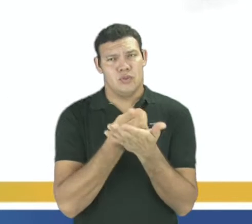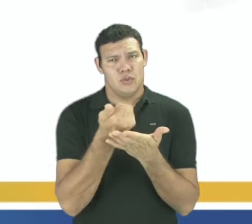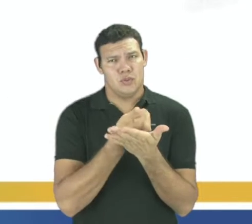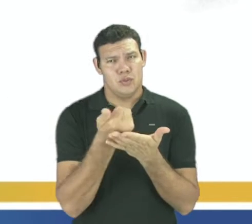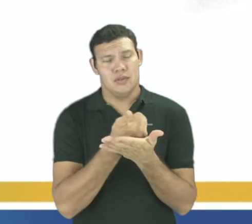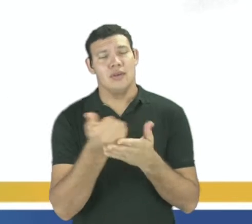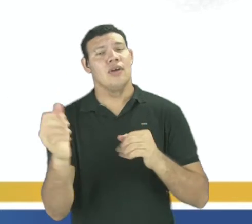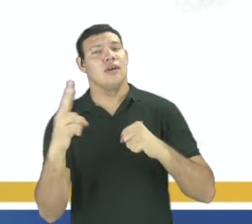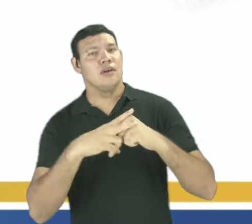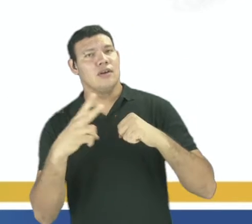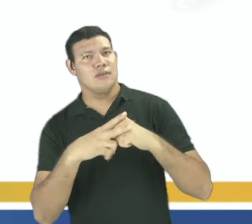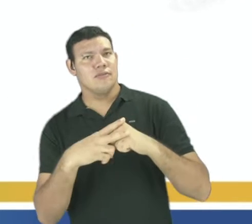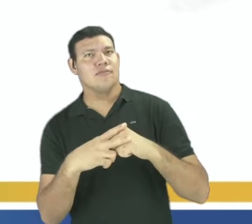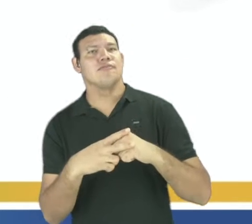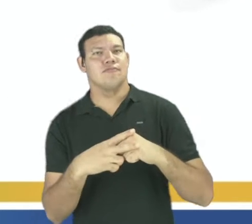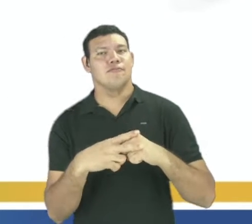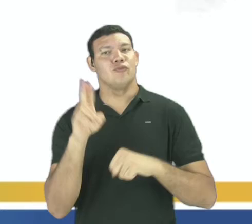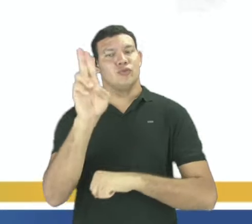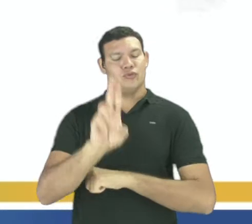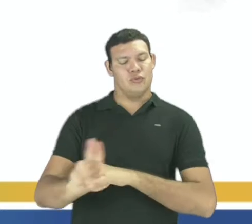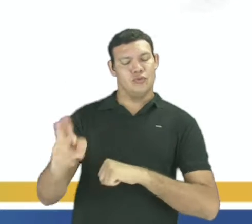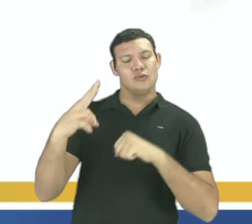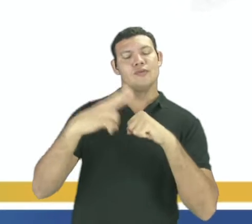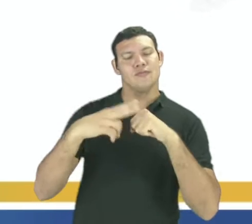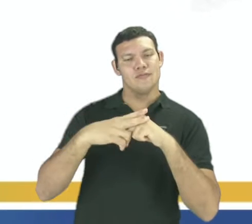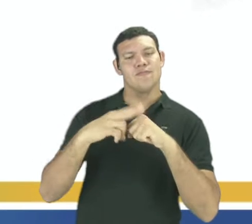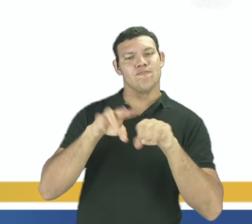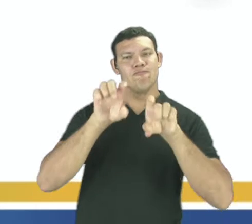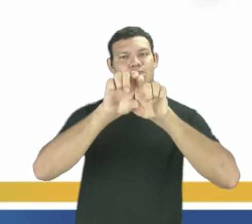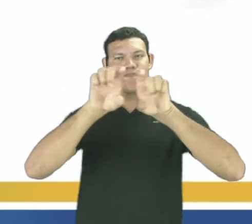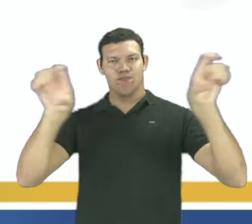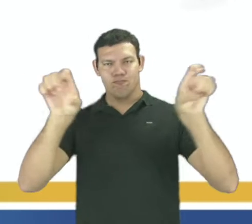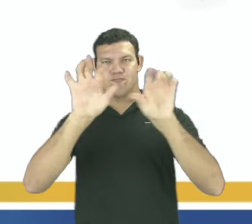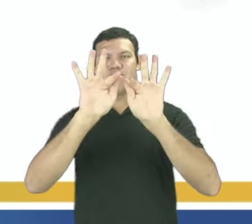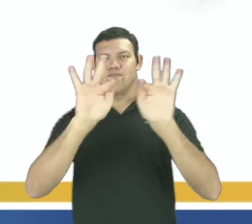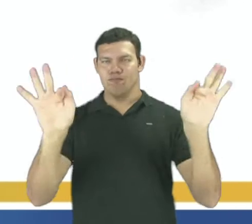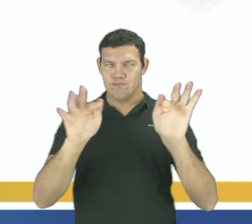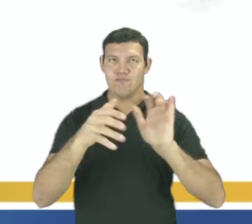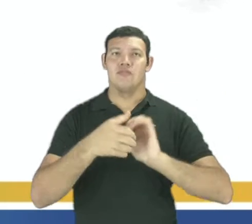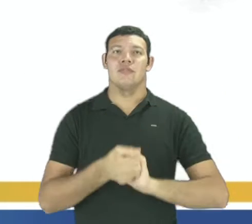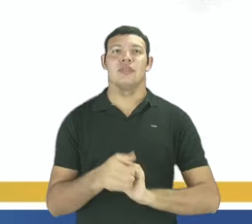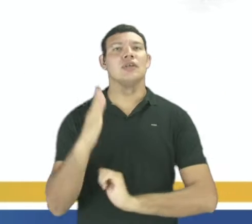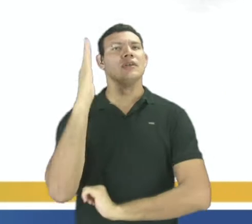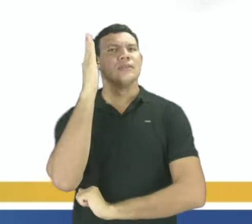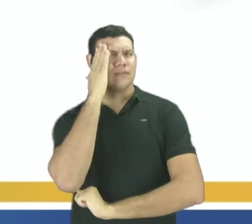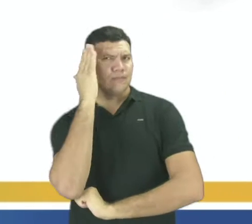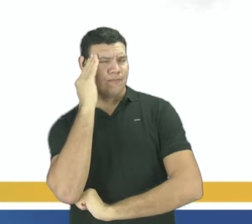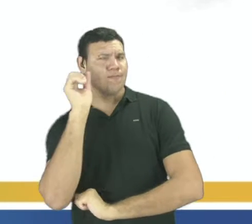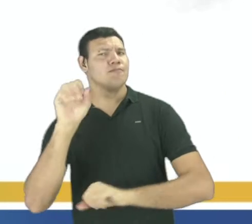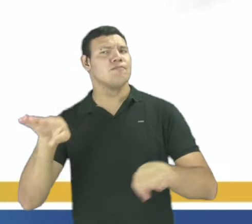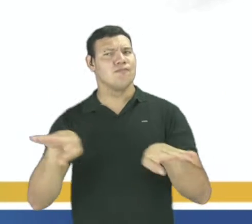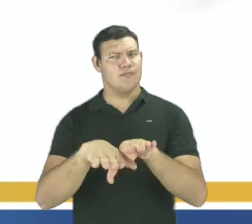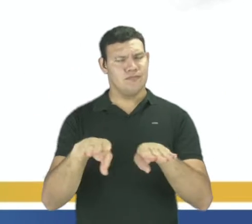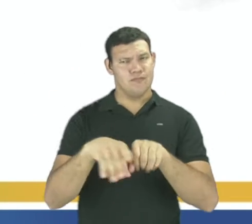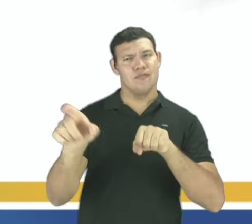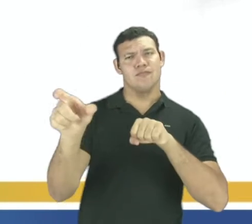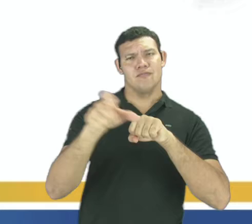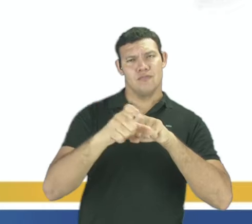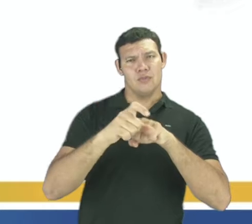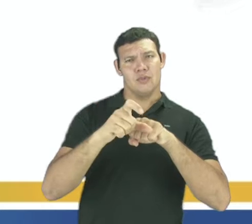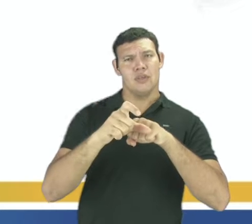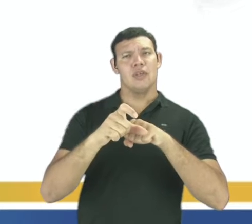seja, o uso do verbo e como ele funciona. Embora saibamos que ela também pode acompanhar